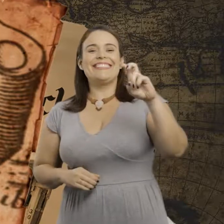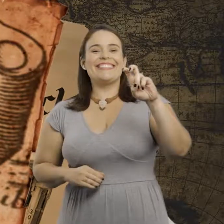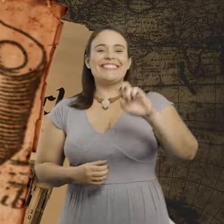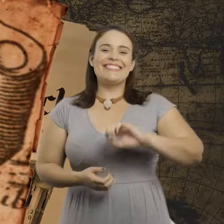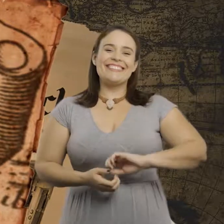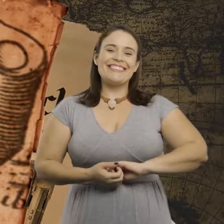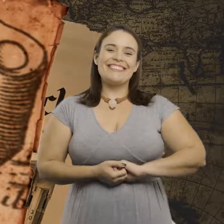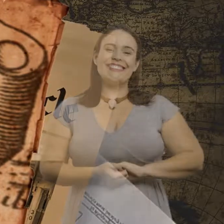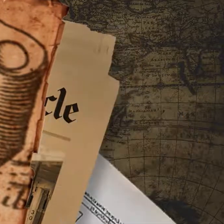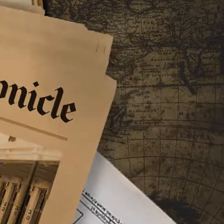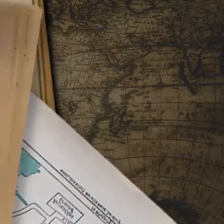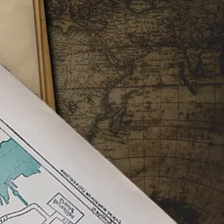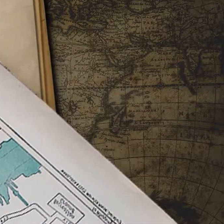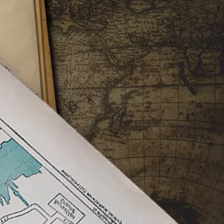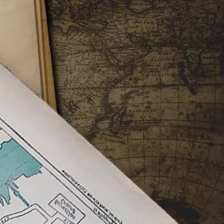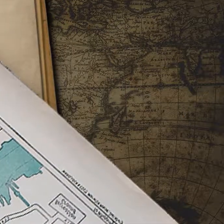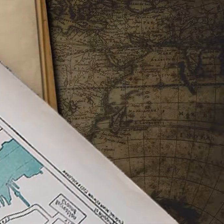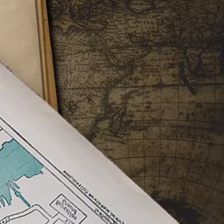Capítulo 15.